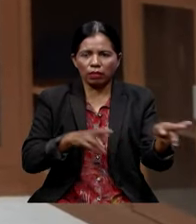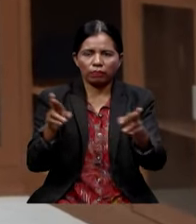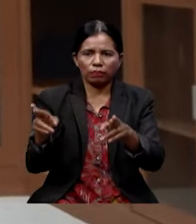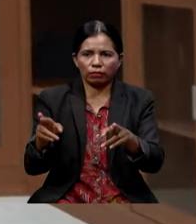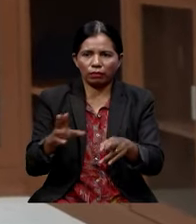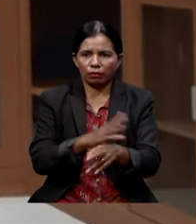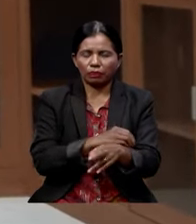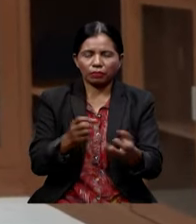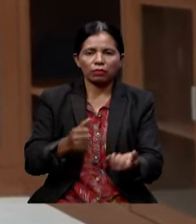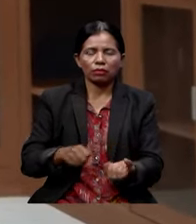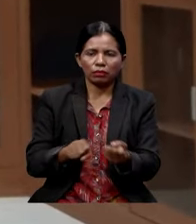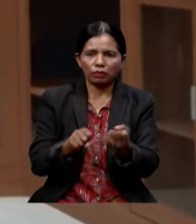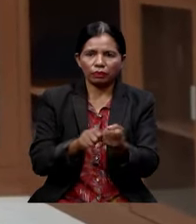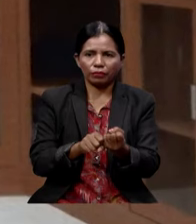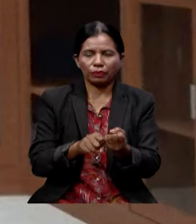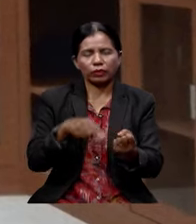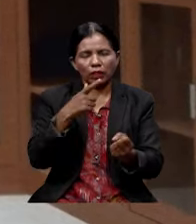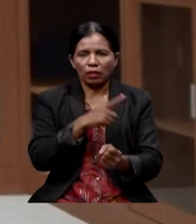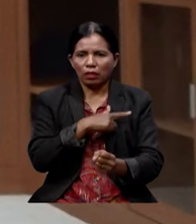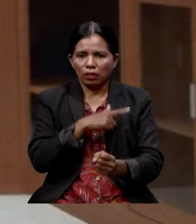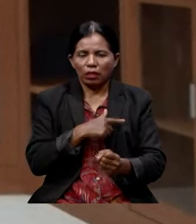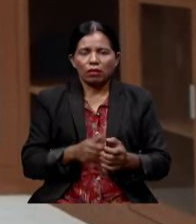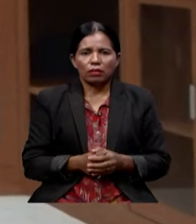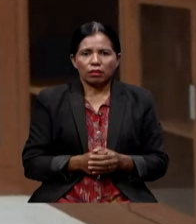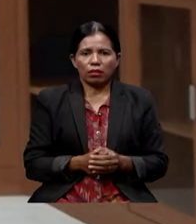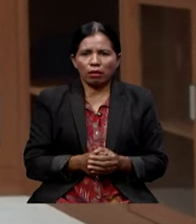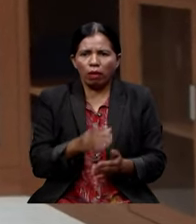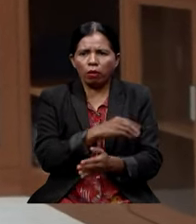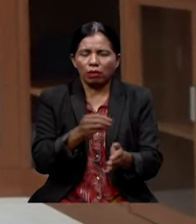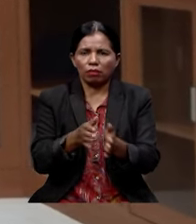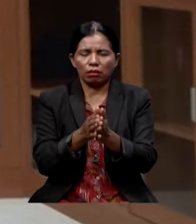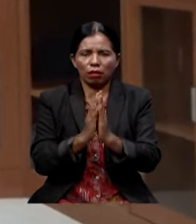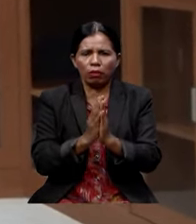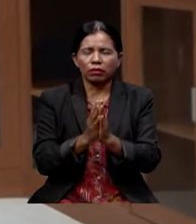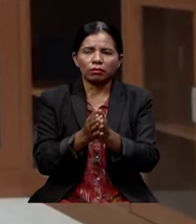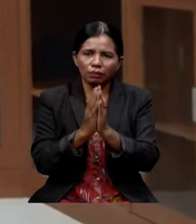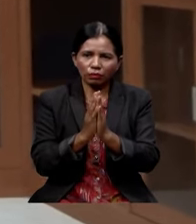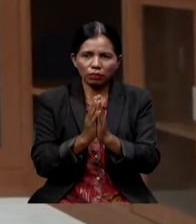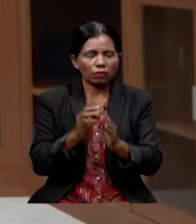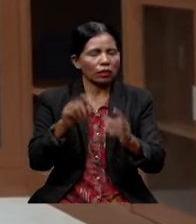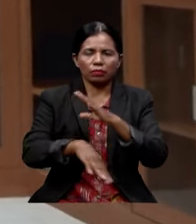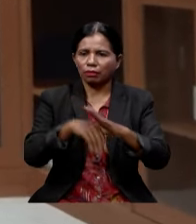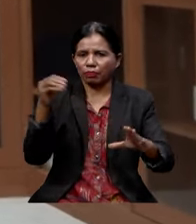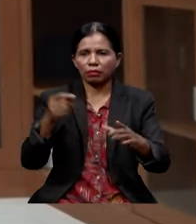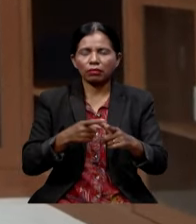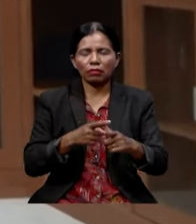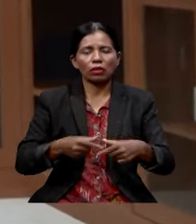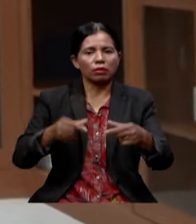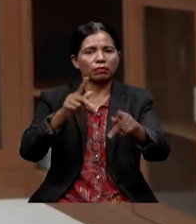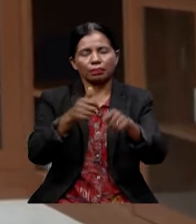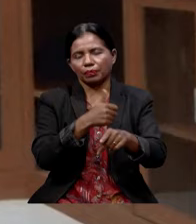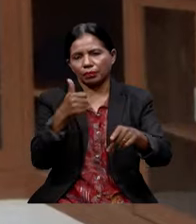com se te apoio mas se mas para o te a cara busca lucro de então de equilíbrio sai dia ou vai mas ele